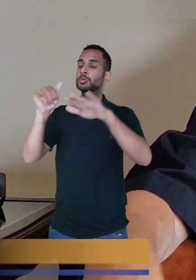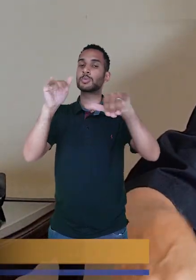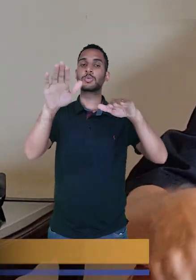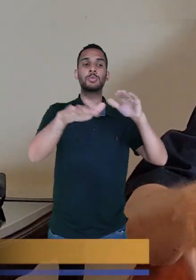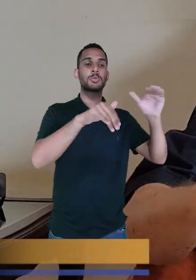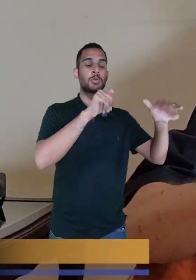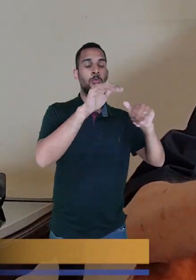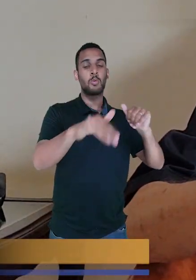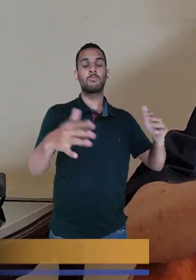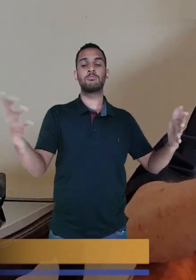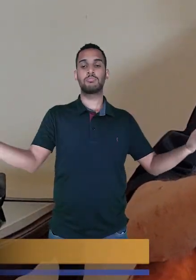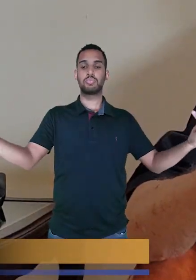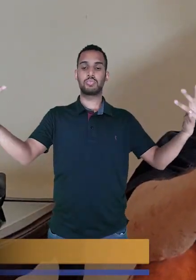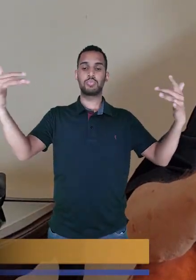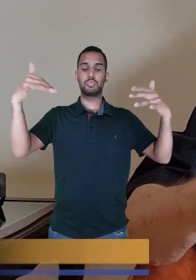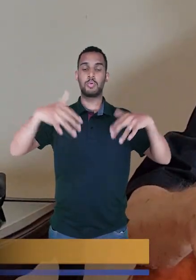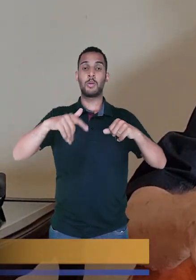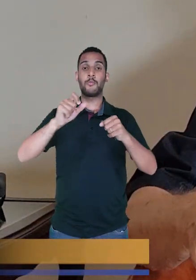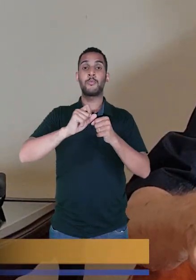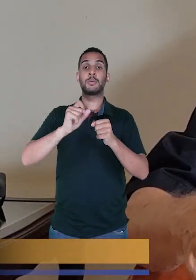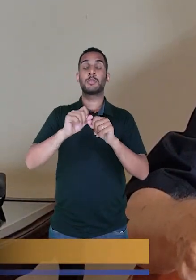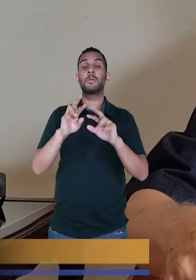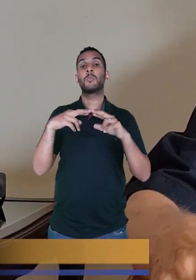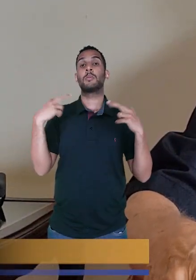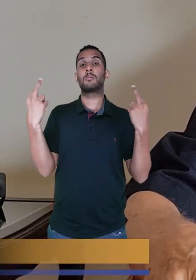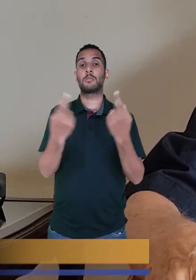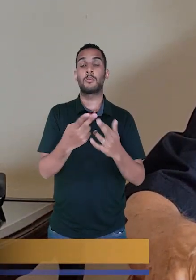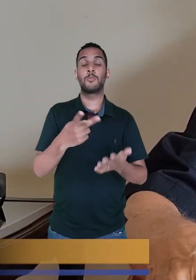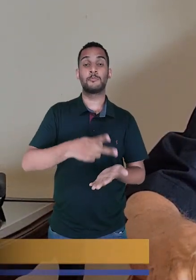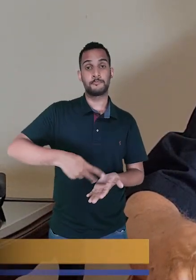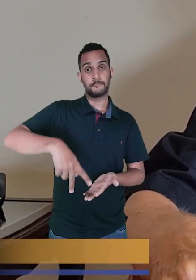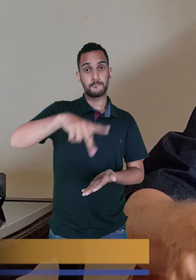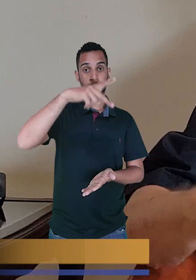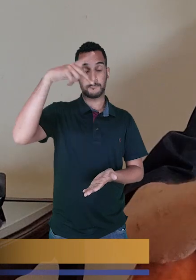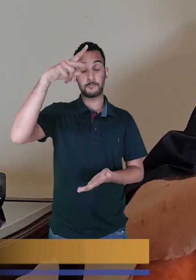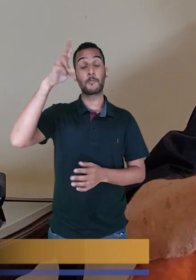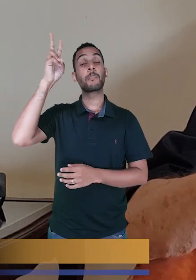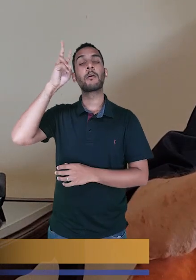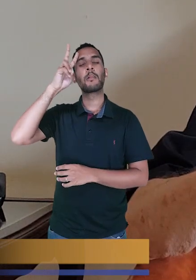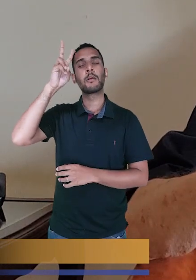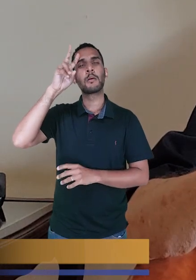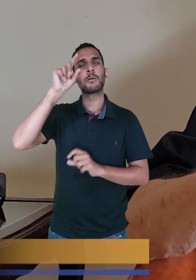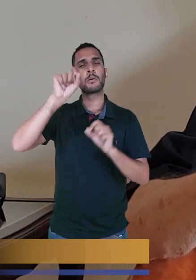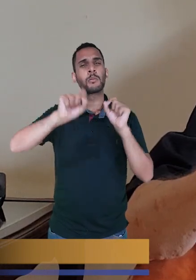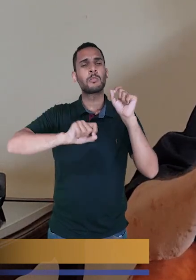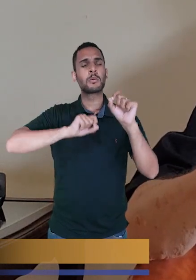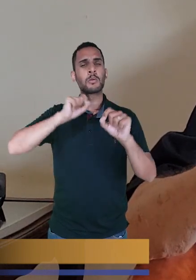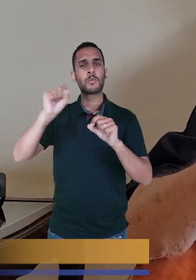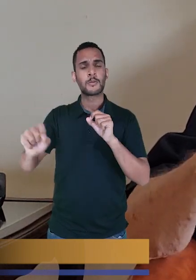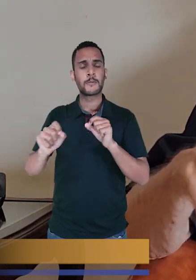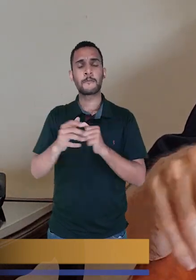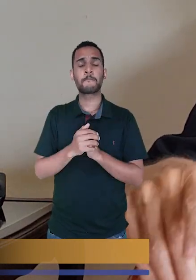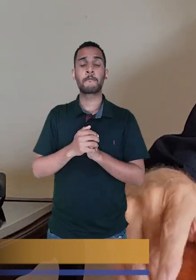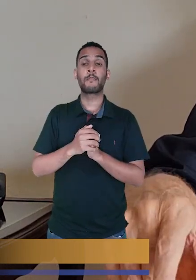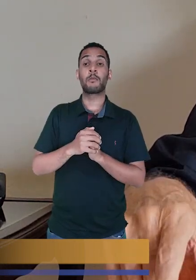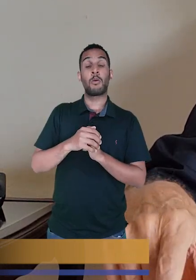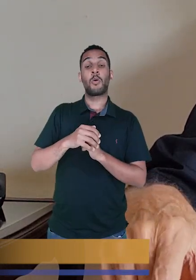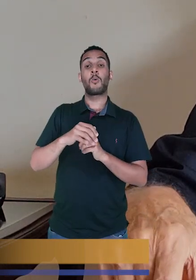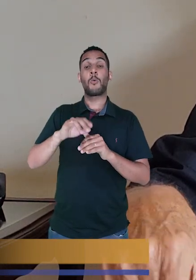apóstolos, para celebrar a ceia pascal, a ceia que lembrava a